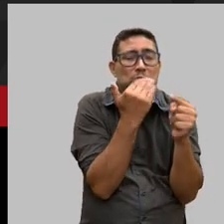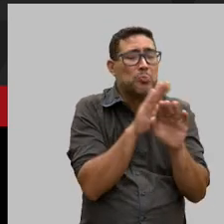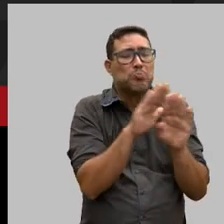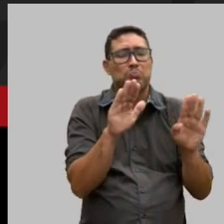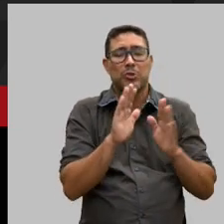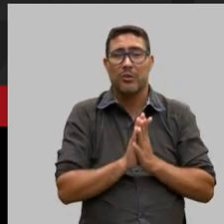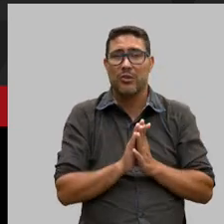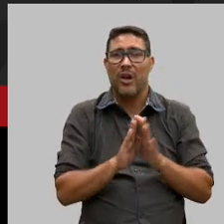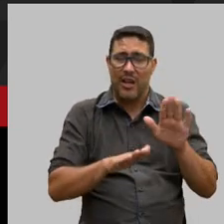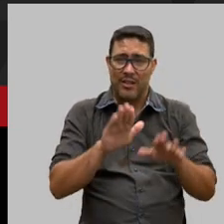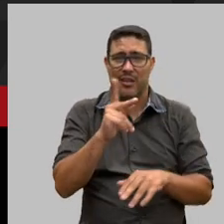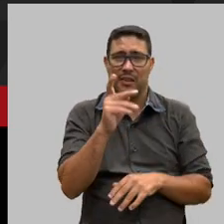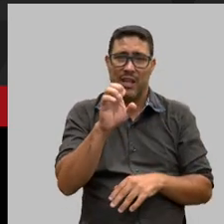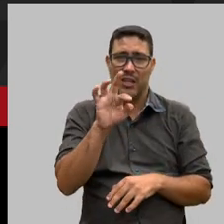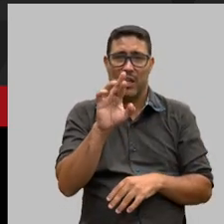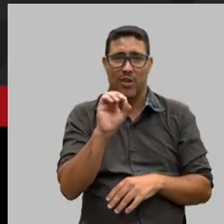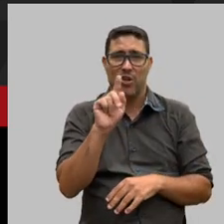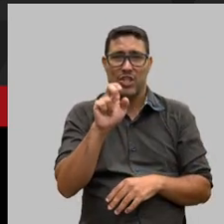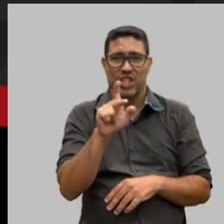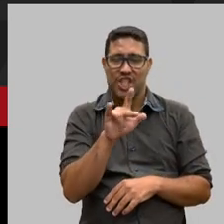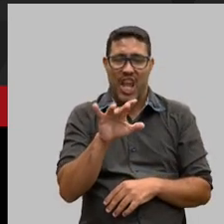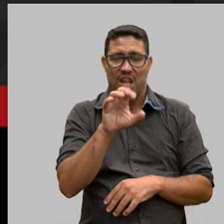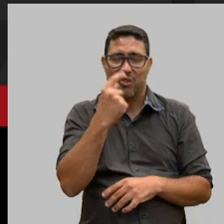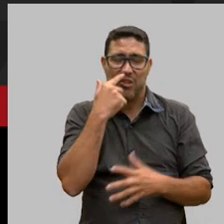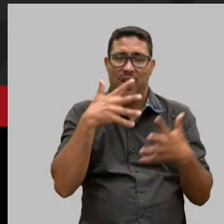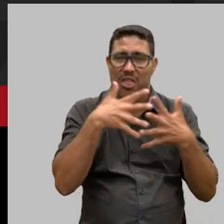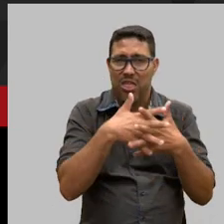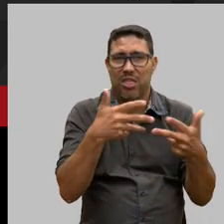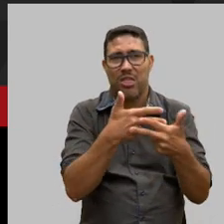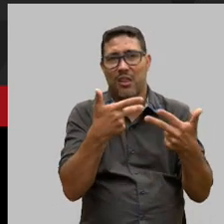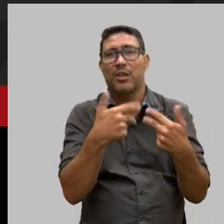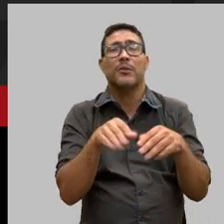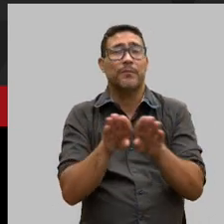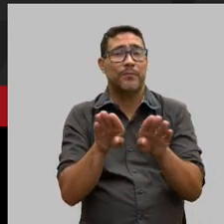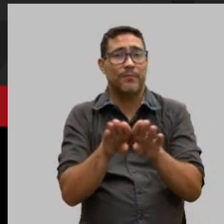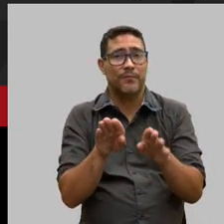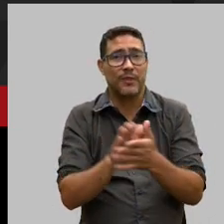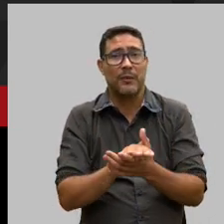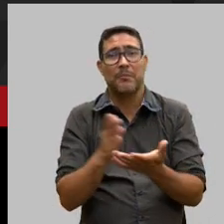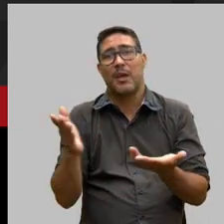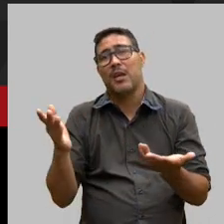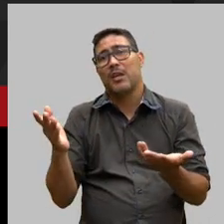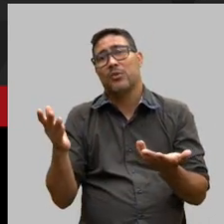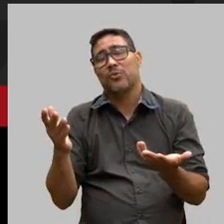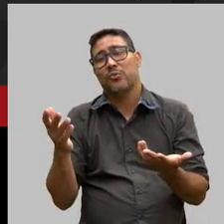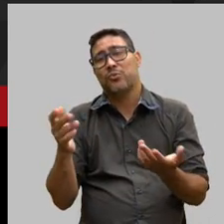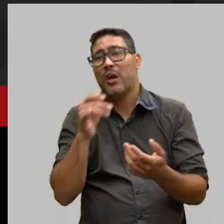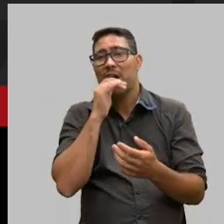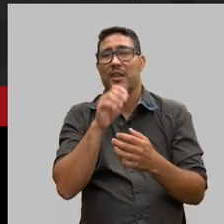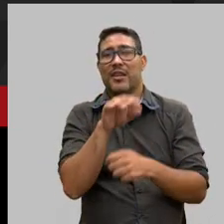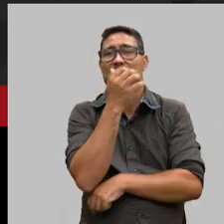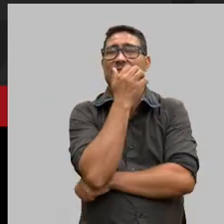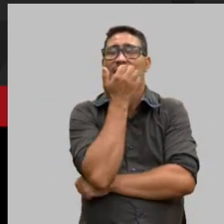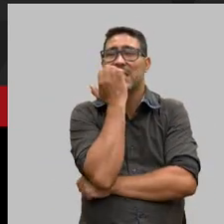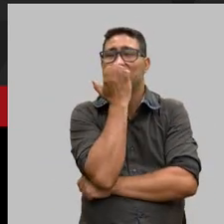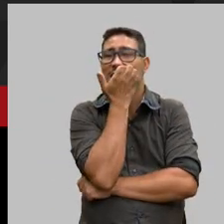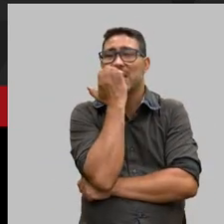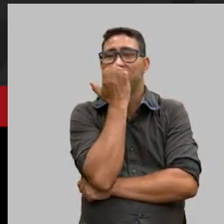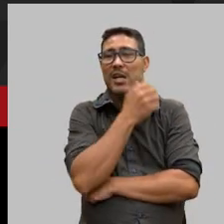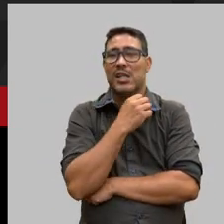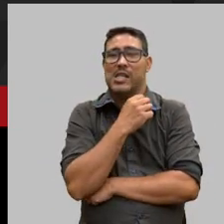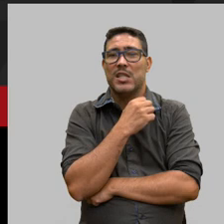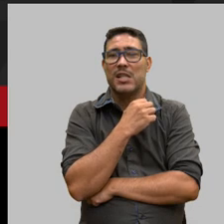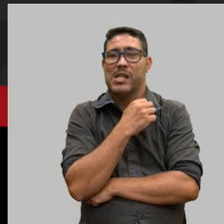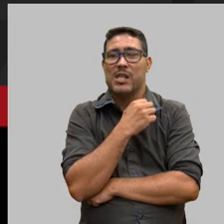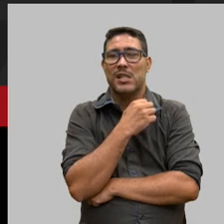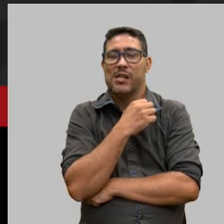cariogênicos eh a questão dos hábitos parafuncionais eh ru unha O bruxismo que é esse